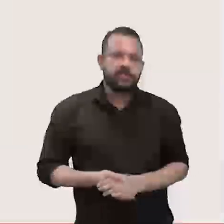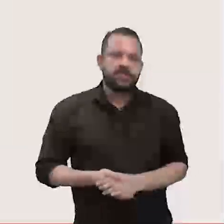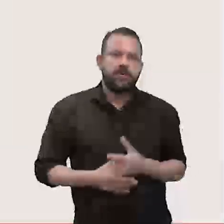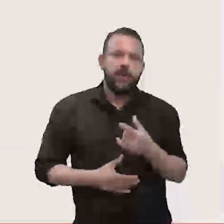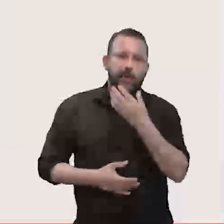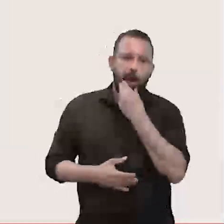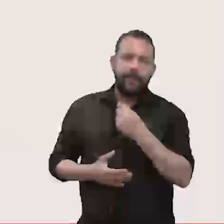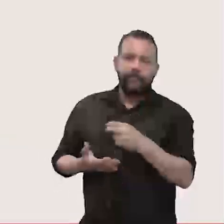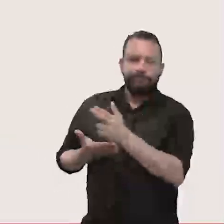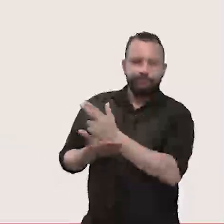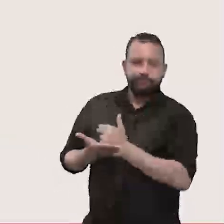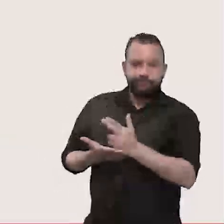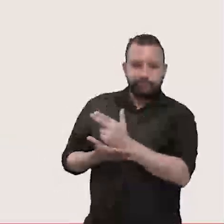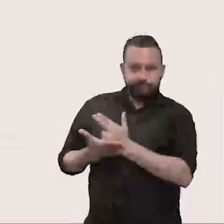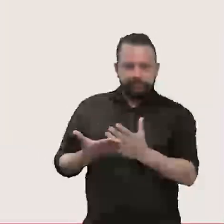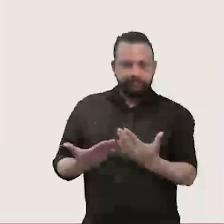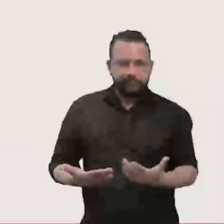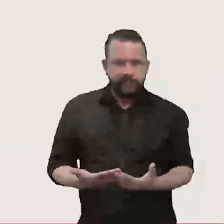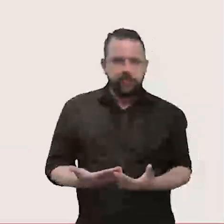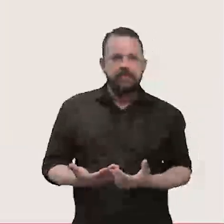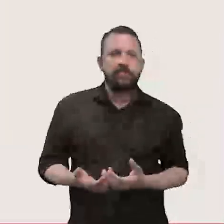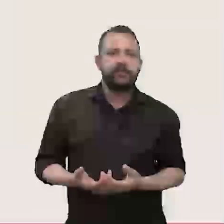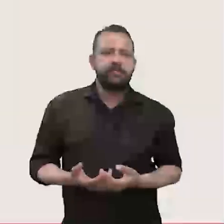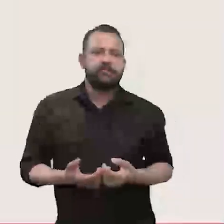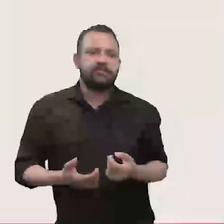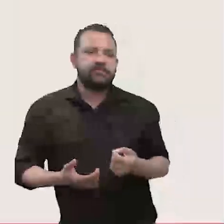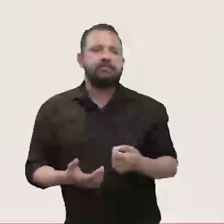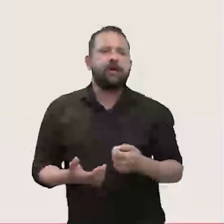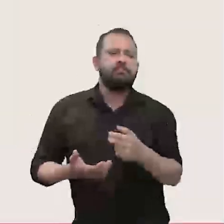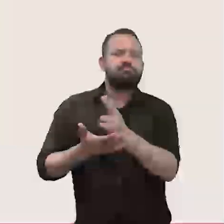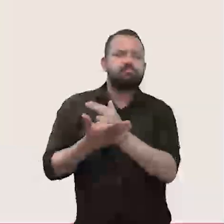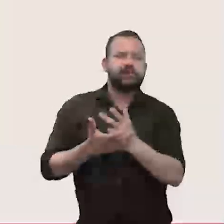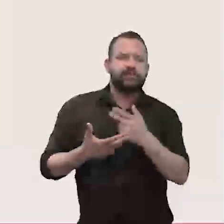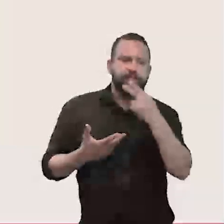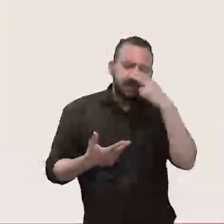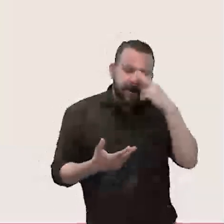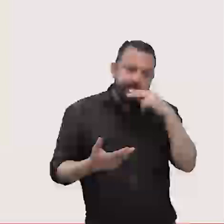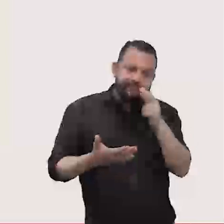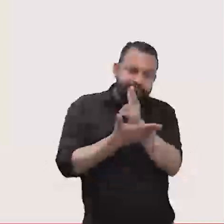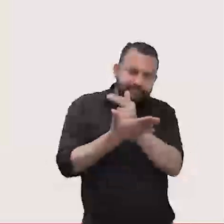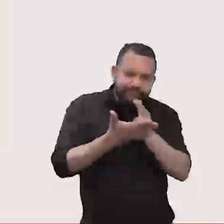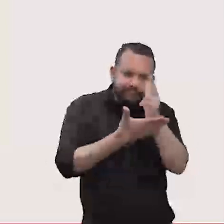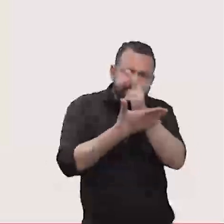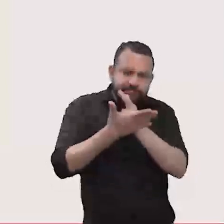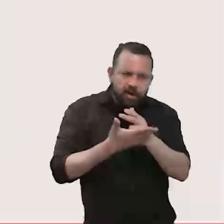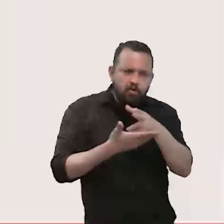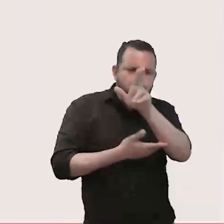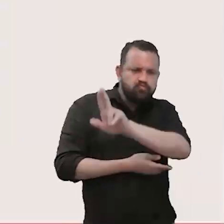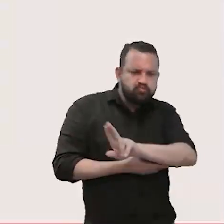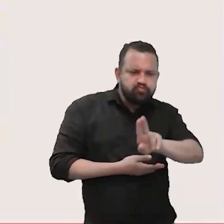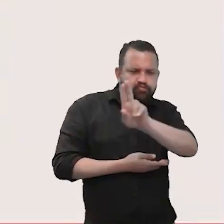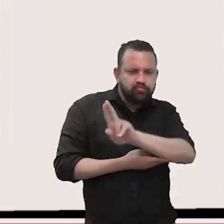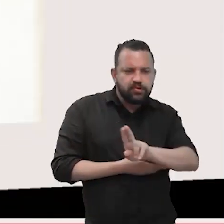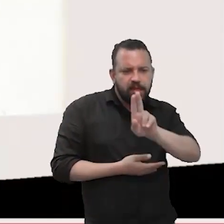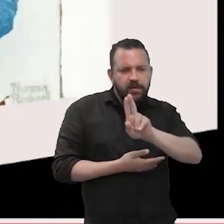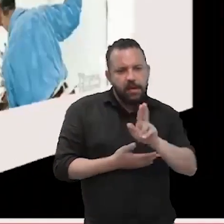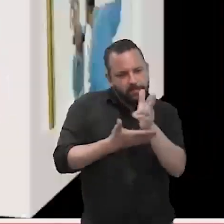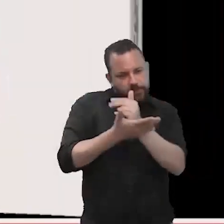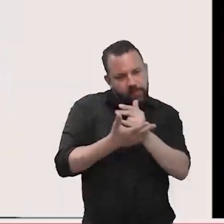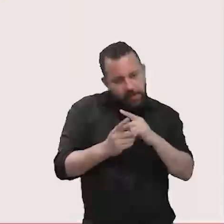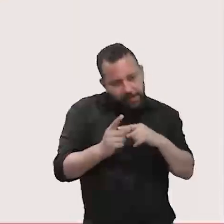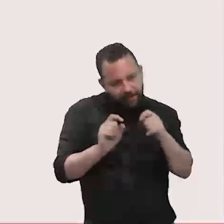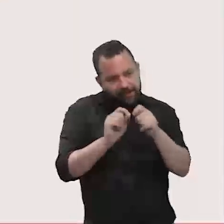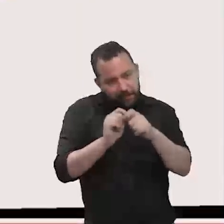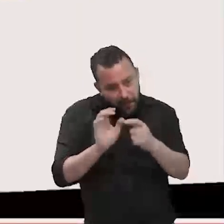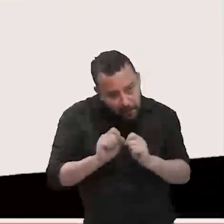aí. O pintor, ele tá pintando ele mesmo, ó. Tá? Então ele está usando o código para apontar o